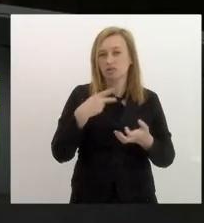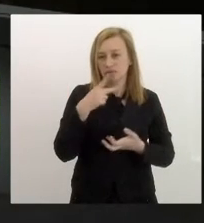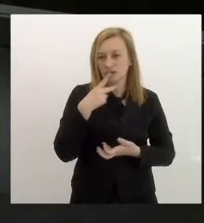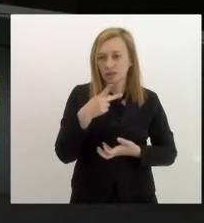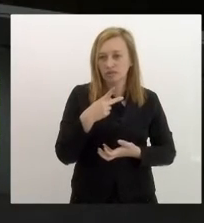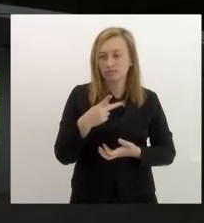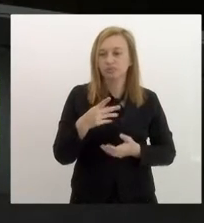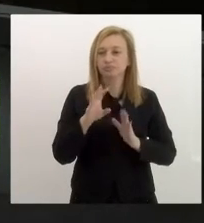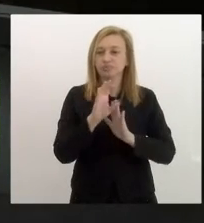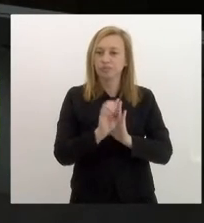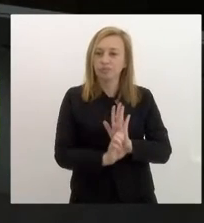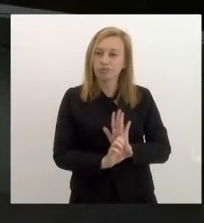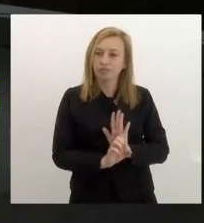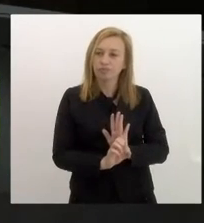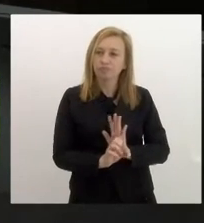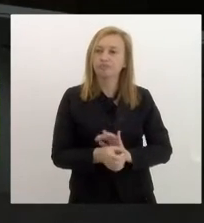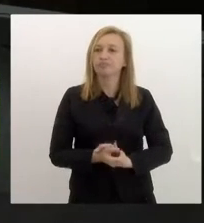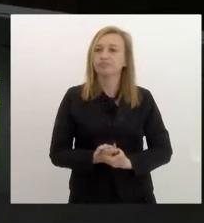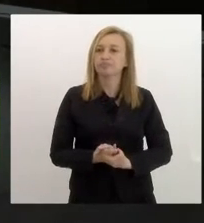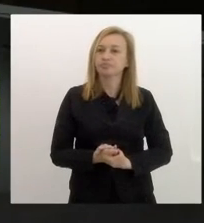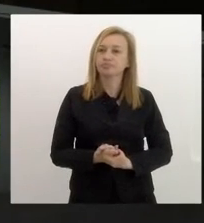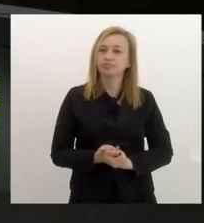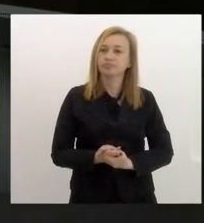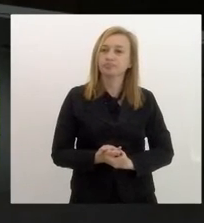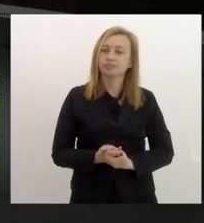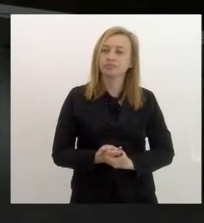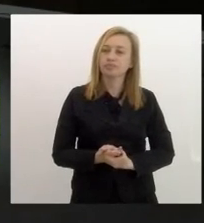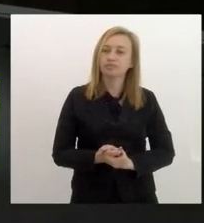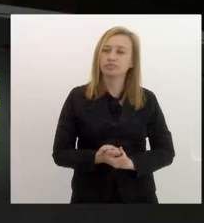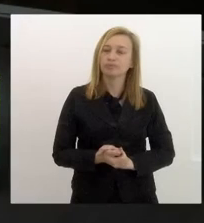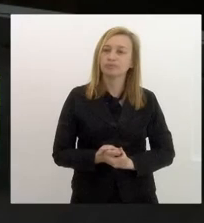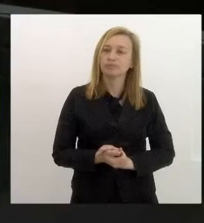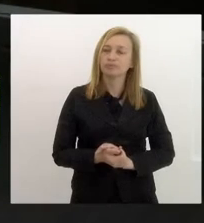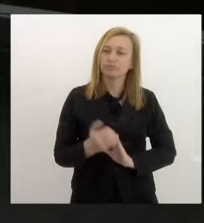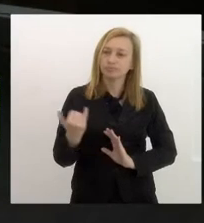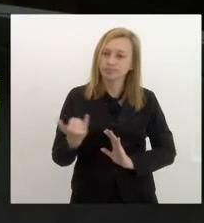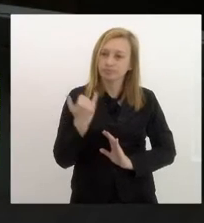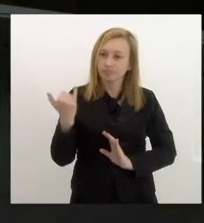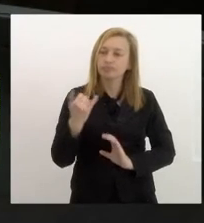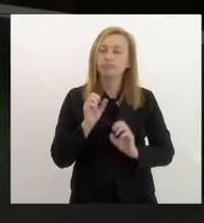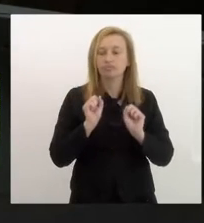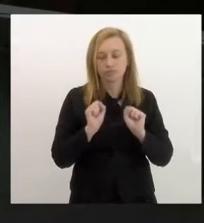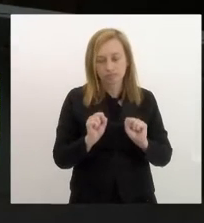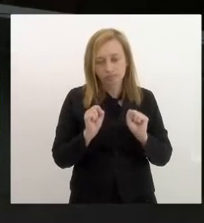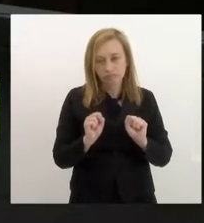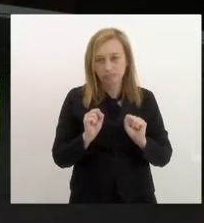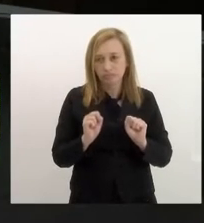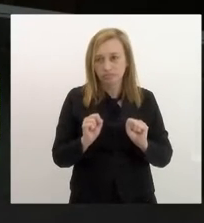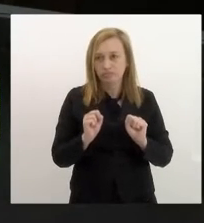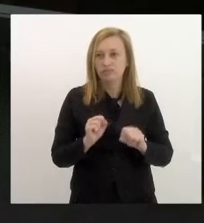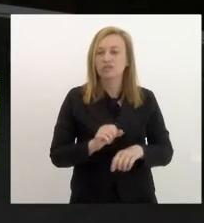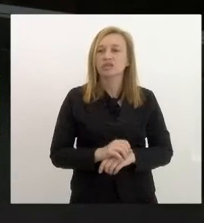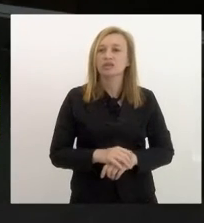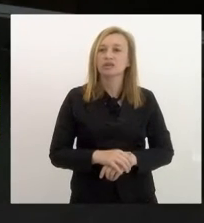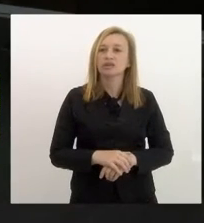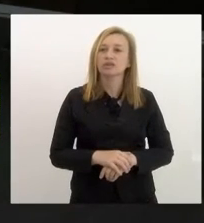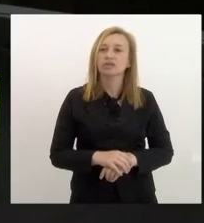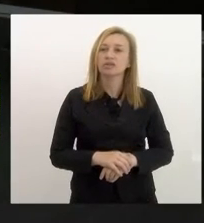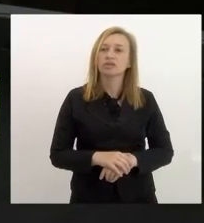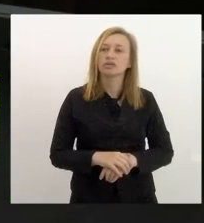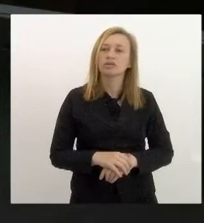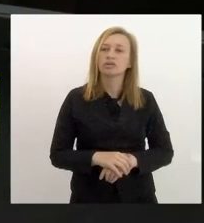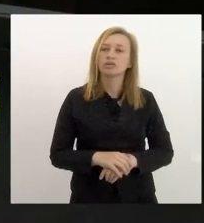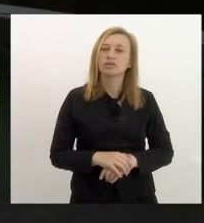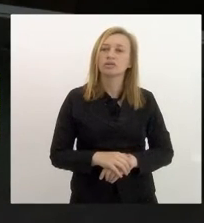das emendas que são relevantes e que é isso pode de alguma forma restringir